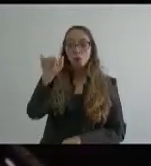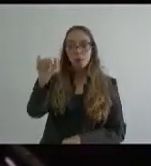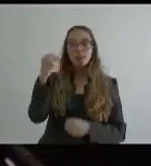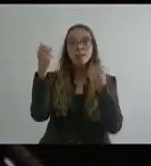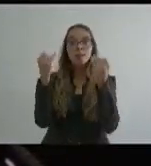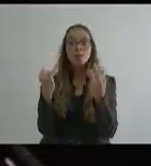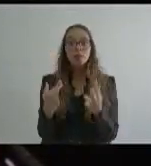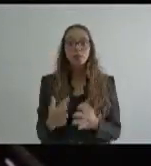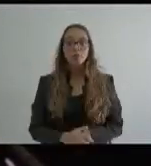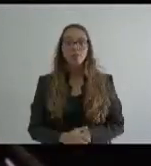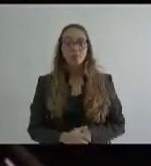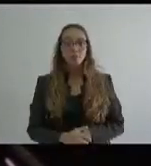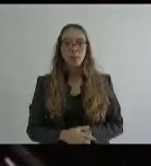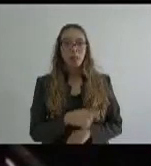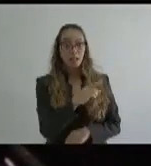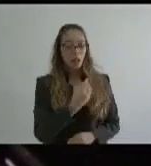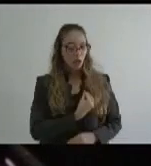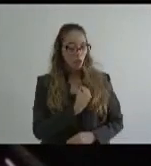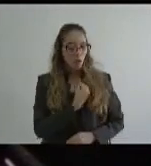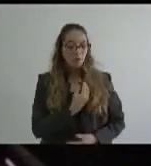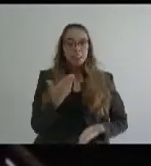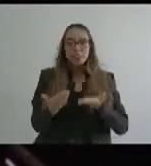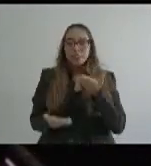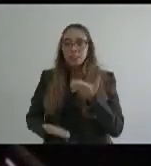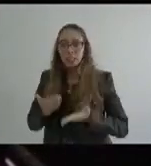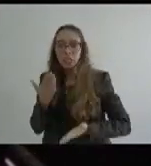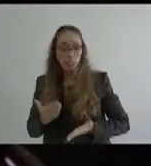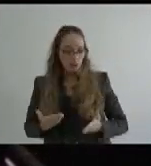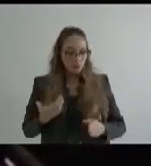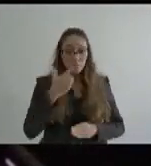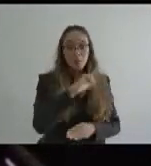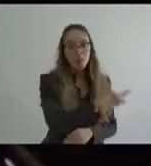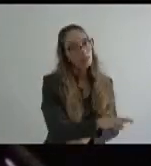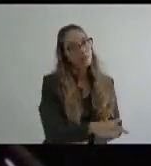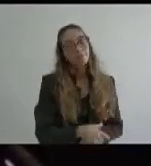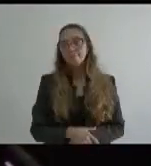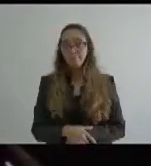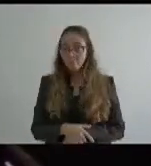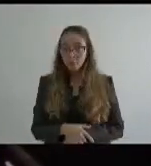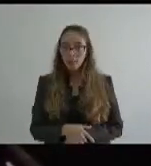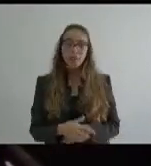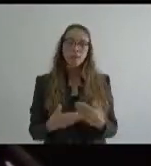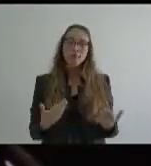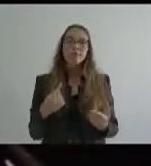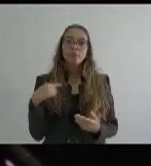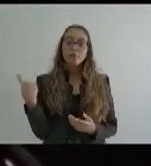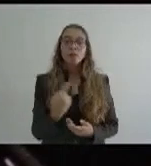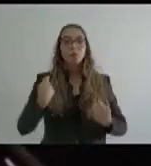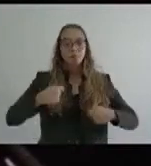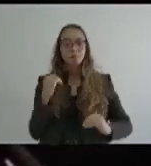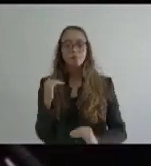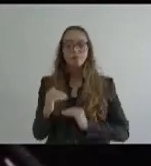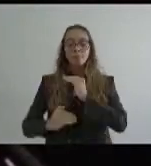pudermos chegar a uma vida orçamentária perfeitamente equilibrada, não nos será dado presumir que hajamos